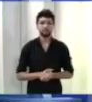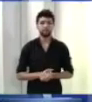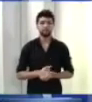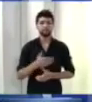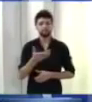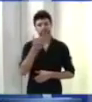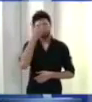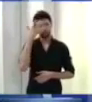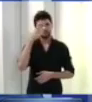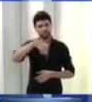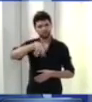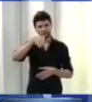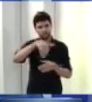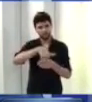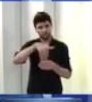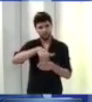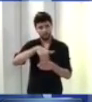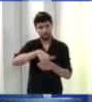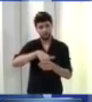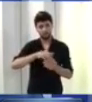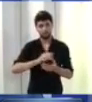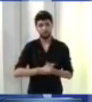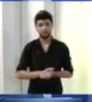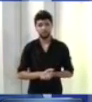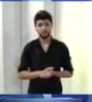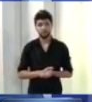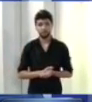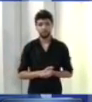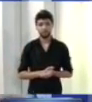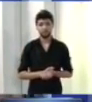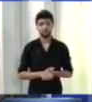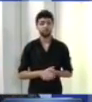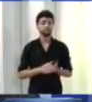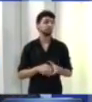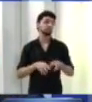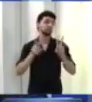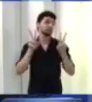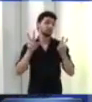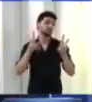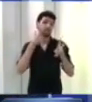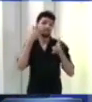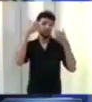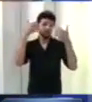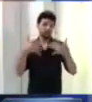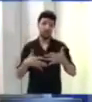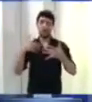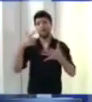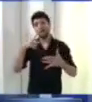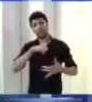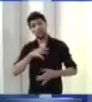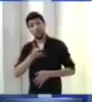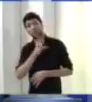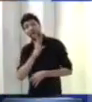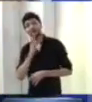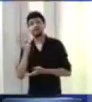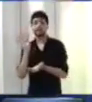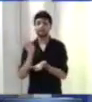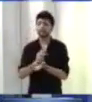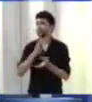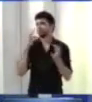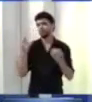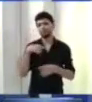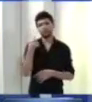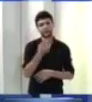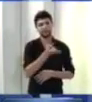Eleitor, olhe, essa questão de dizer que conhece Teresina, todos